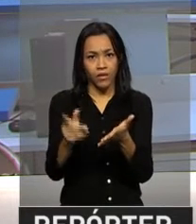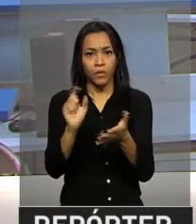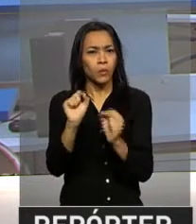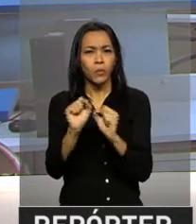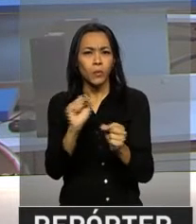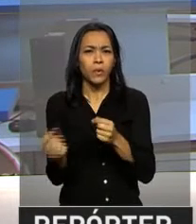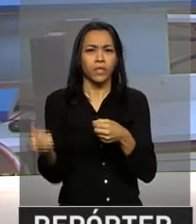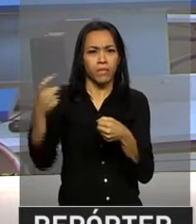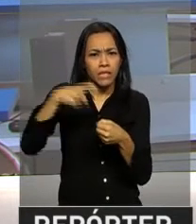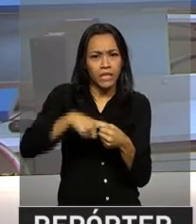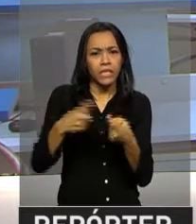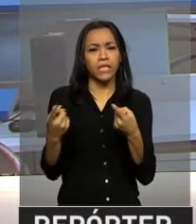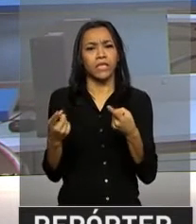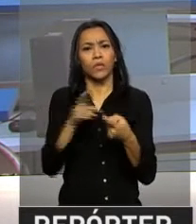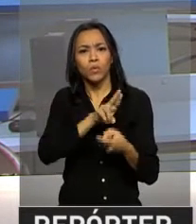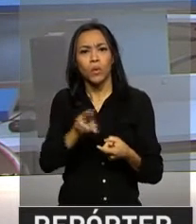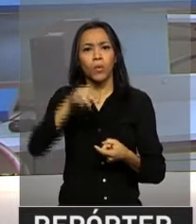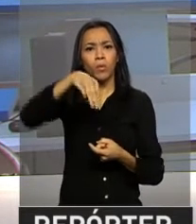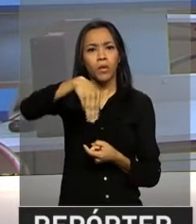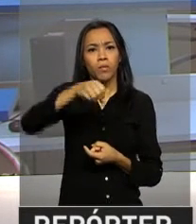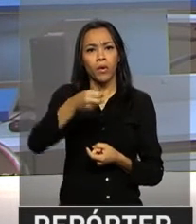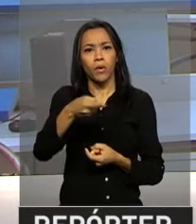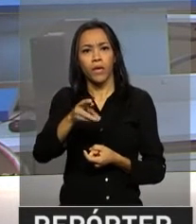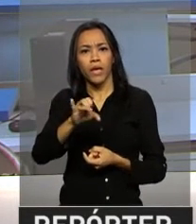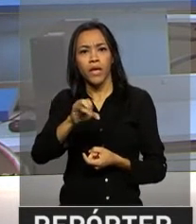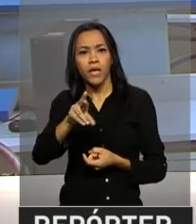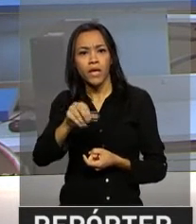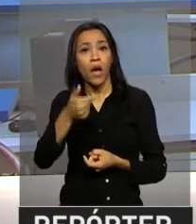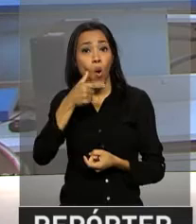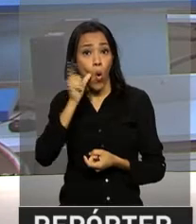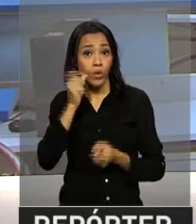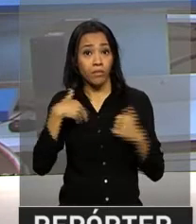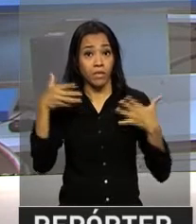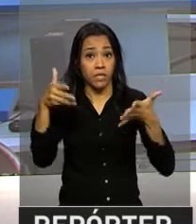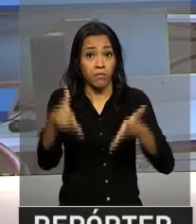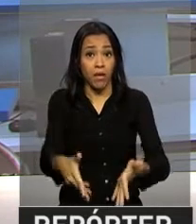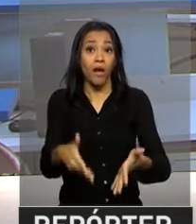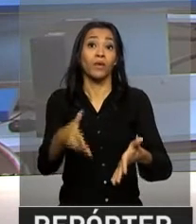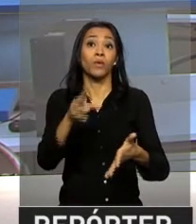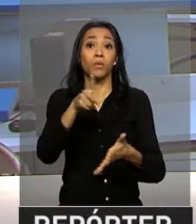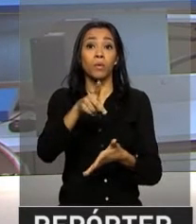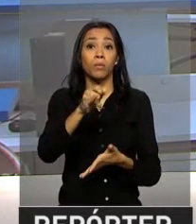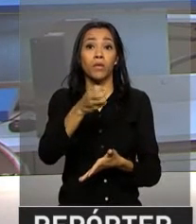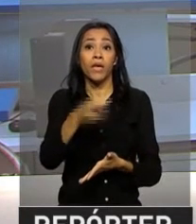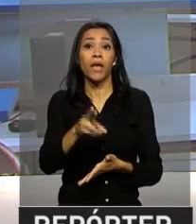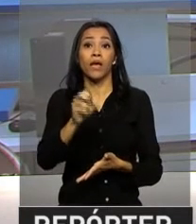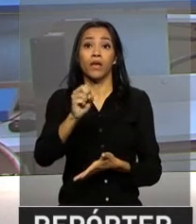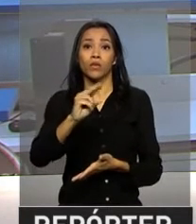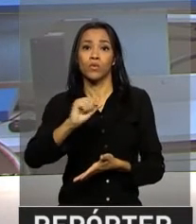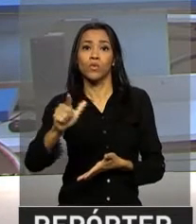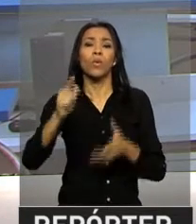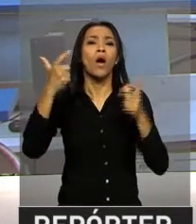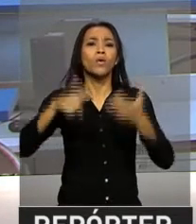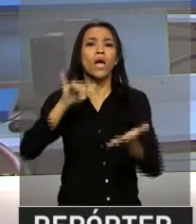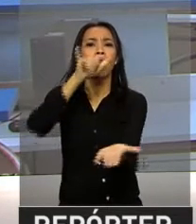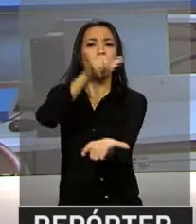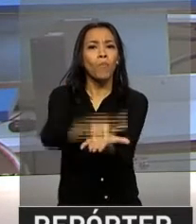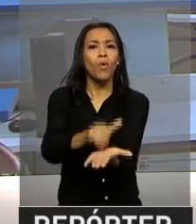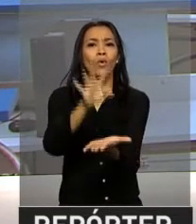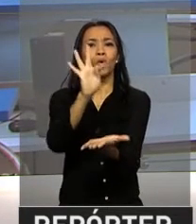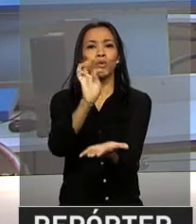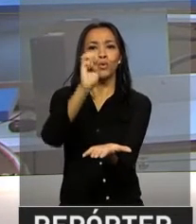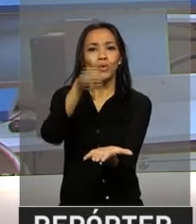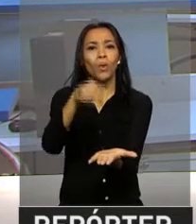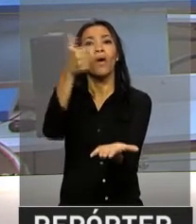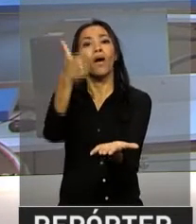Parcerias e Investimentos, Moreira Franco, participaram ontem da inauguração do Pier Sul do aeroporto Tom Jobim, o Galeão, no